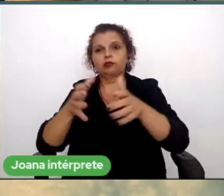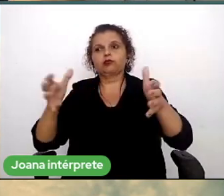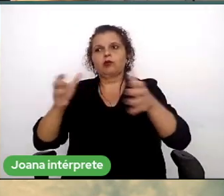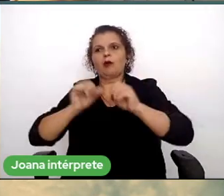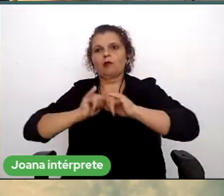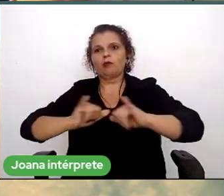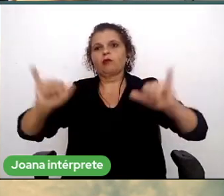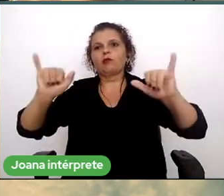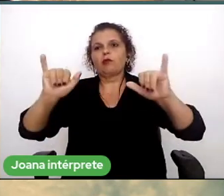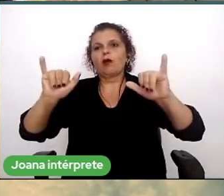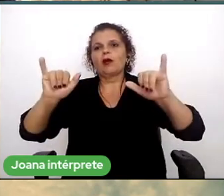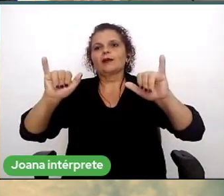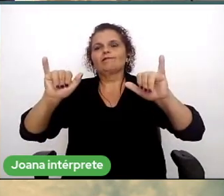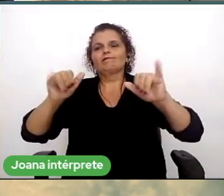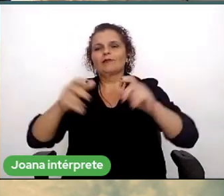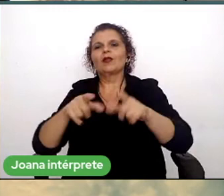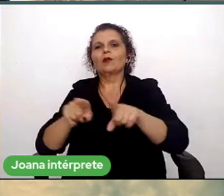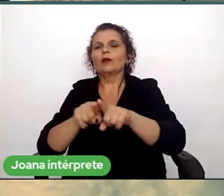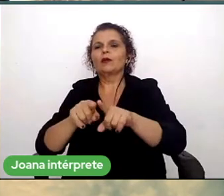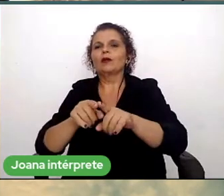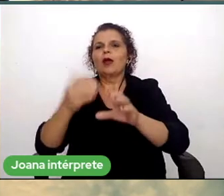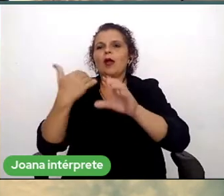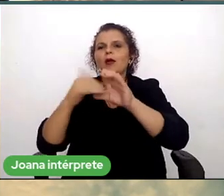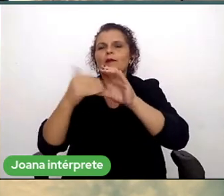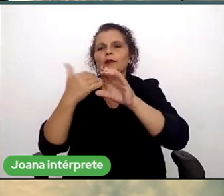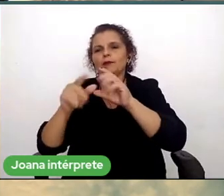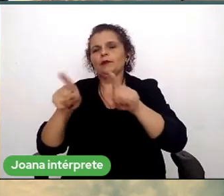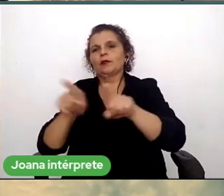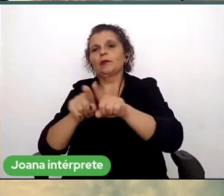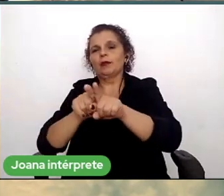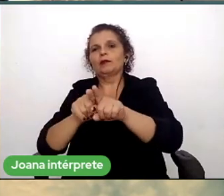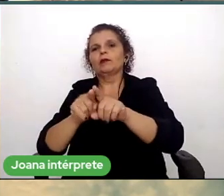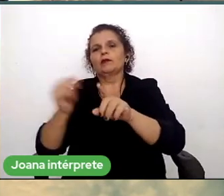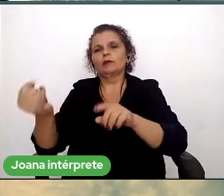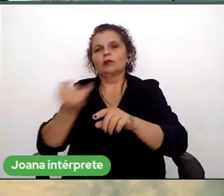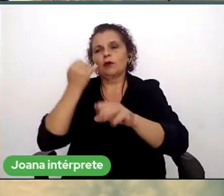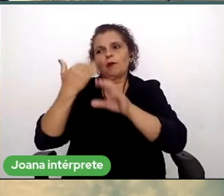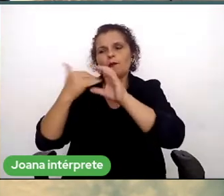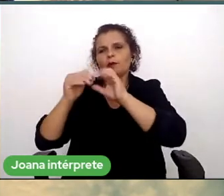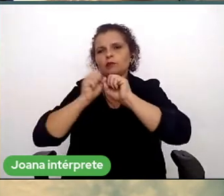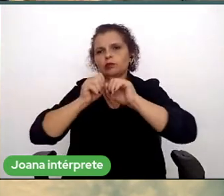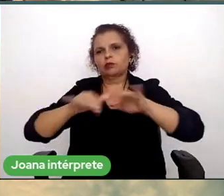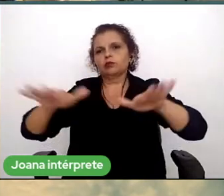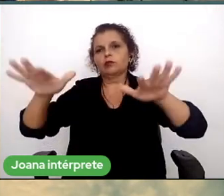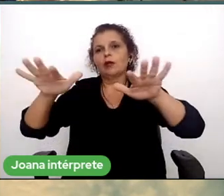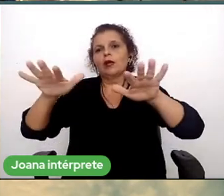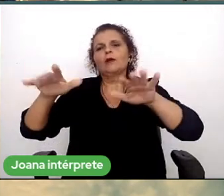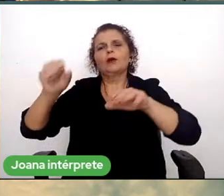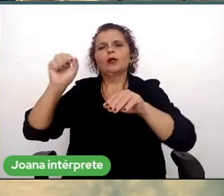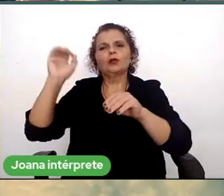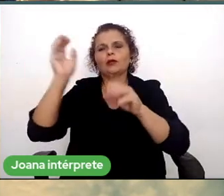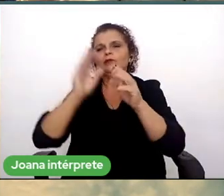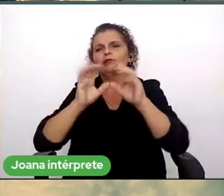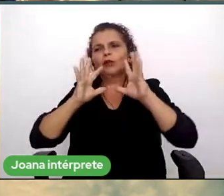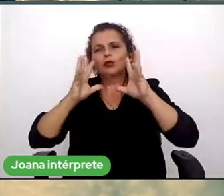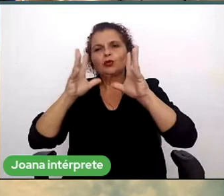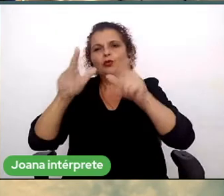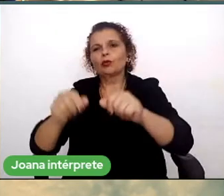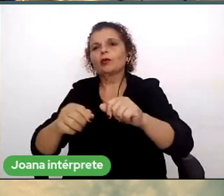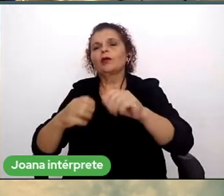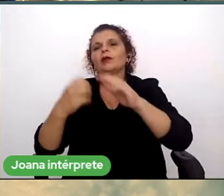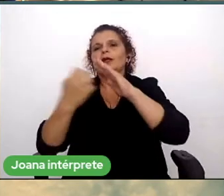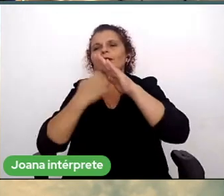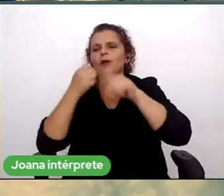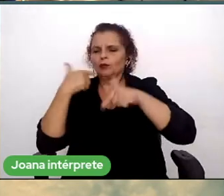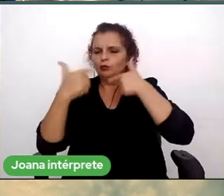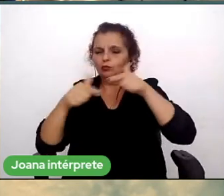isso com a nossa comunidade é um e-mail de got life' então a gente manda um e-mail para toda a empresa dizendo Olha nós estávamos